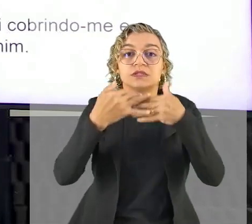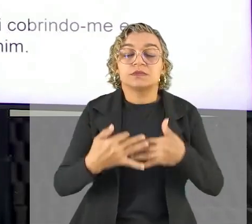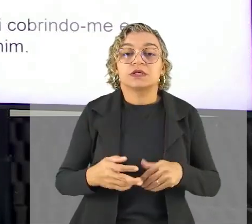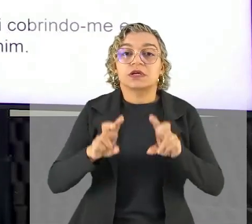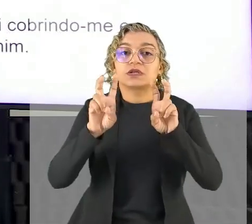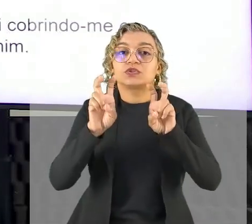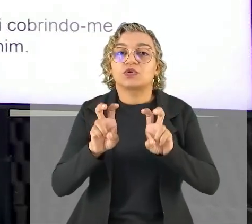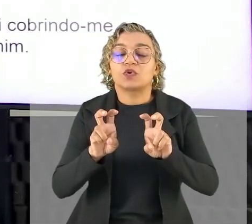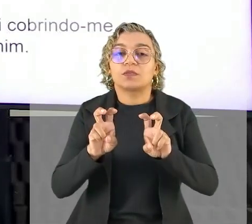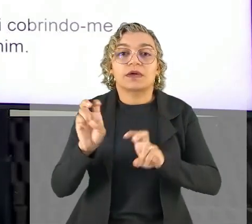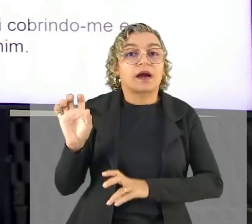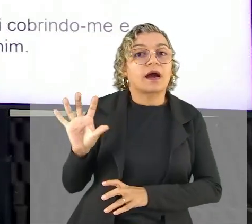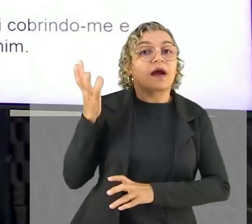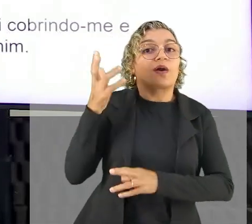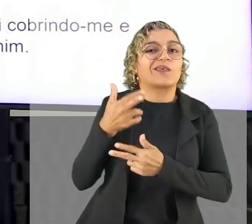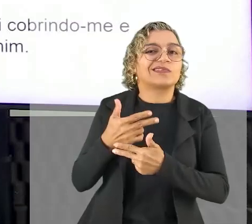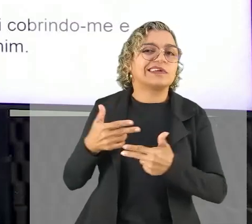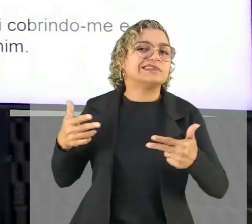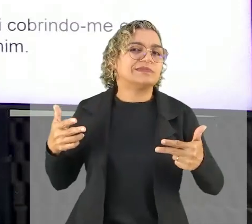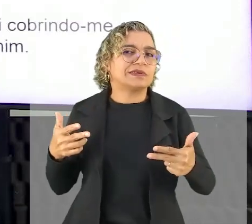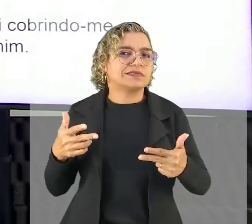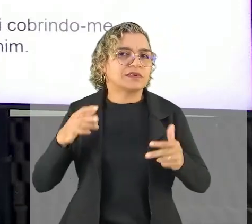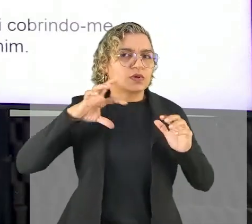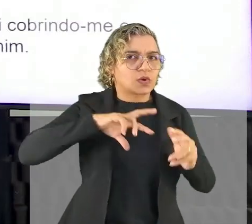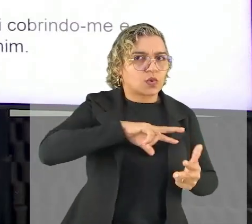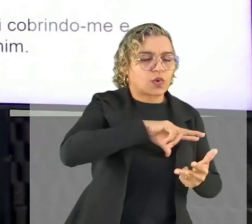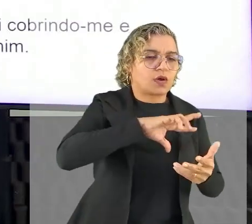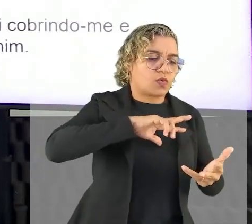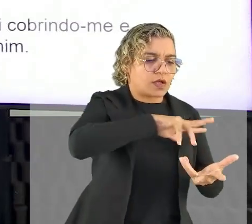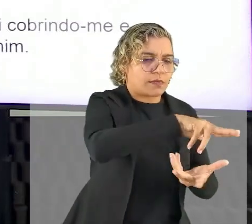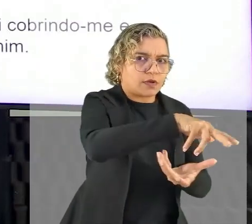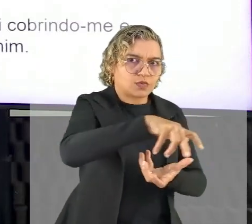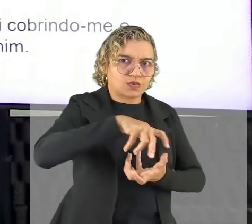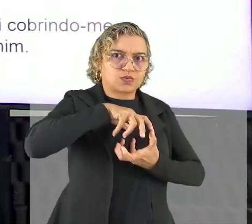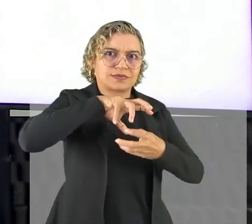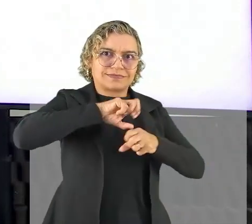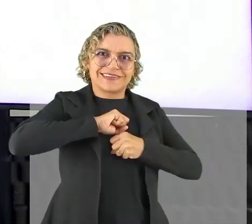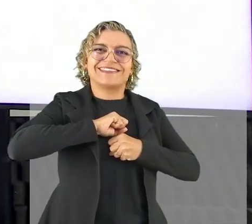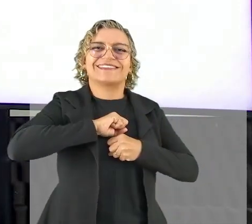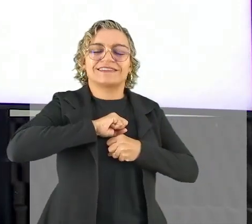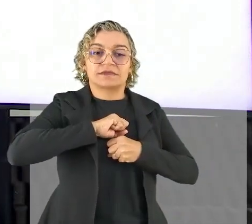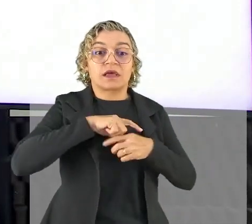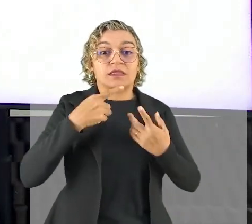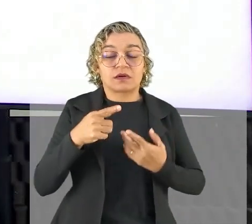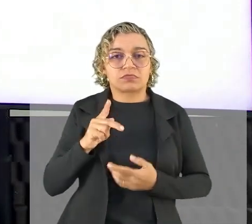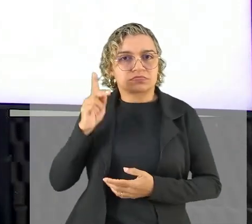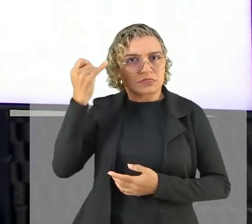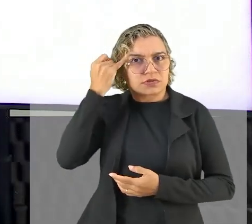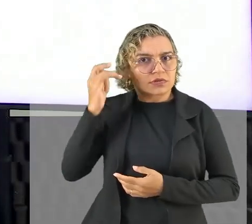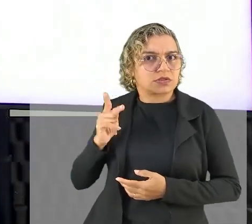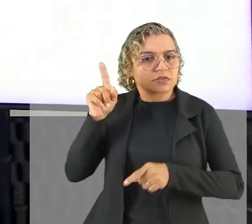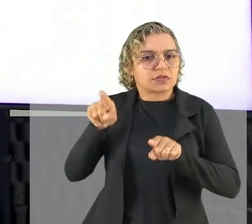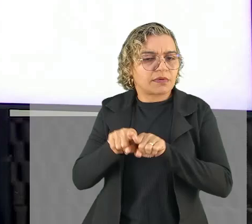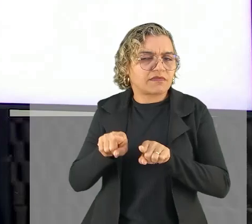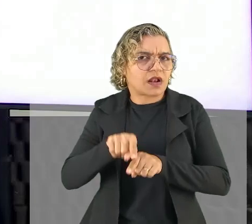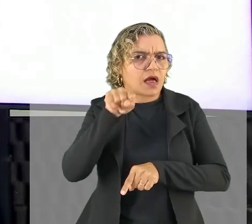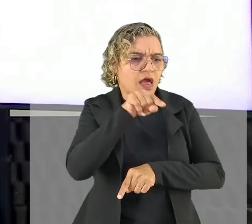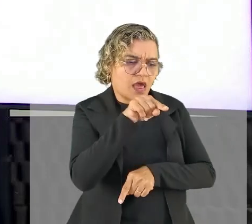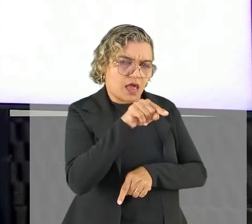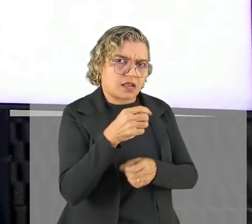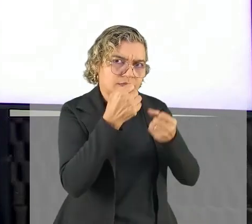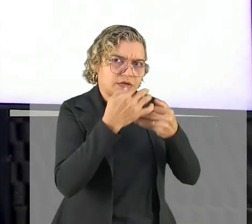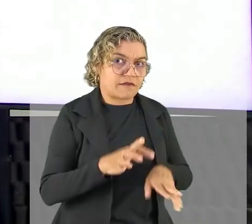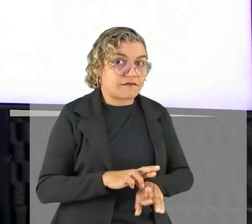a fenomenalidade, né? Sobre o universo dentro de mim, que é sobre o que o Kant também fala. Então, ela está invertendo de que